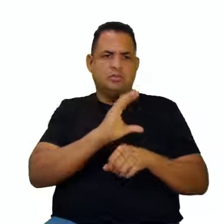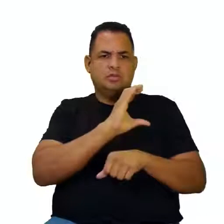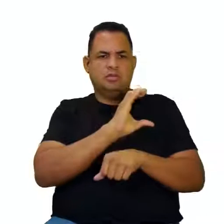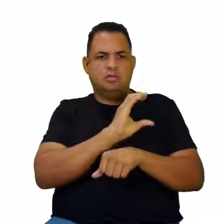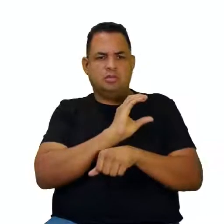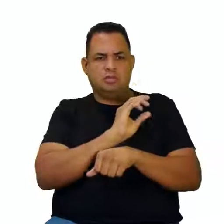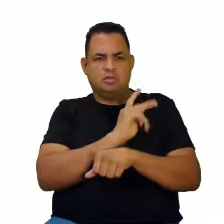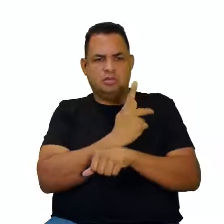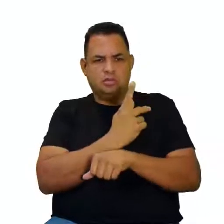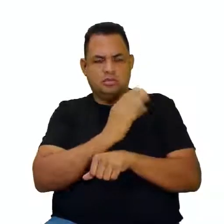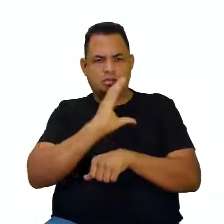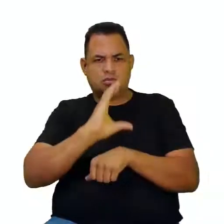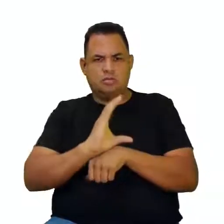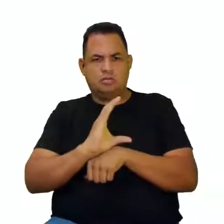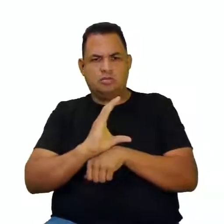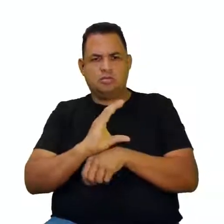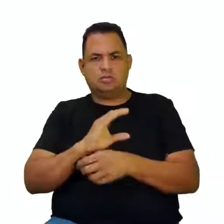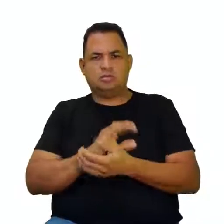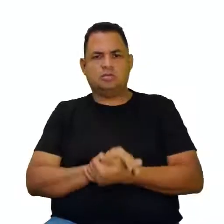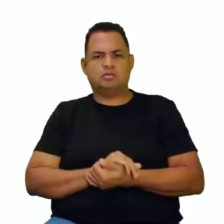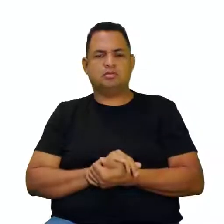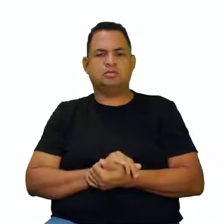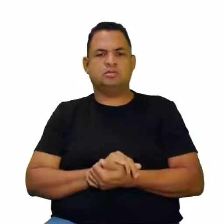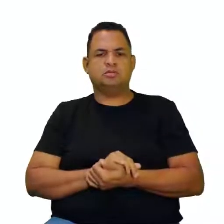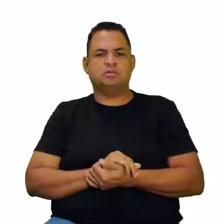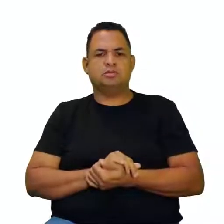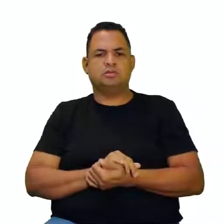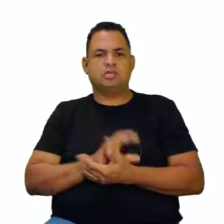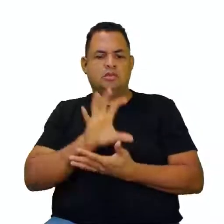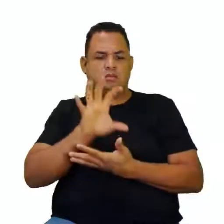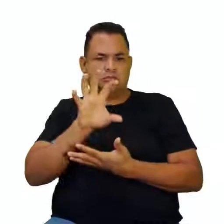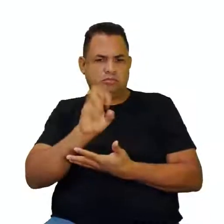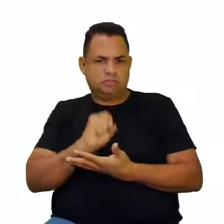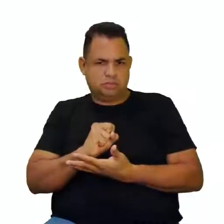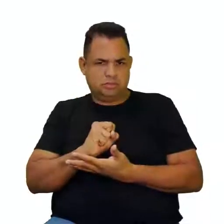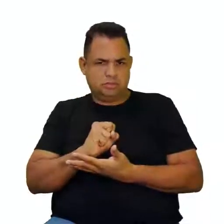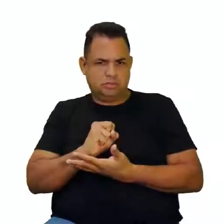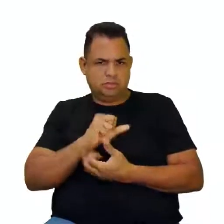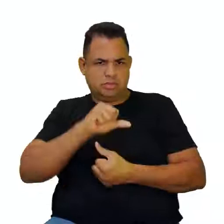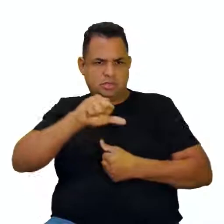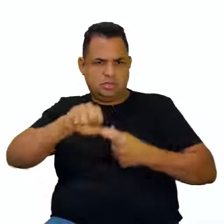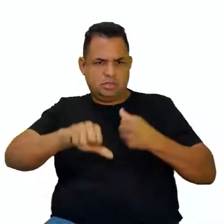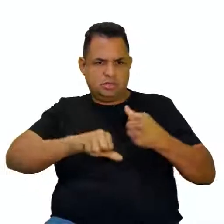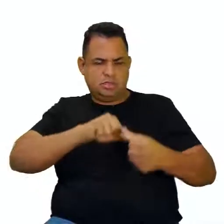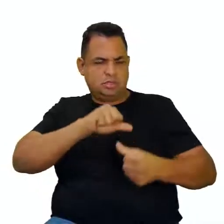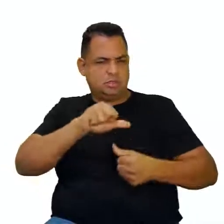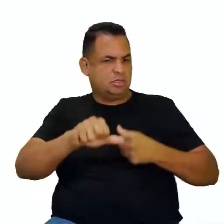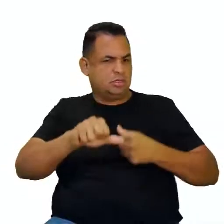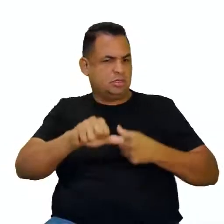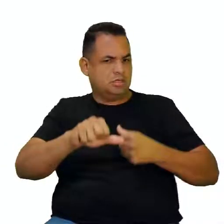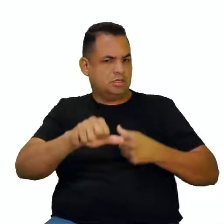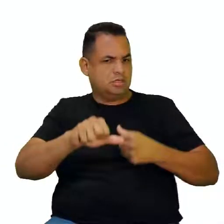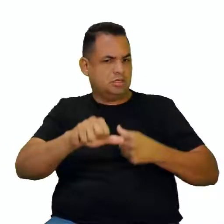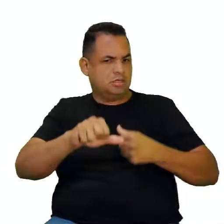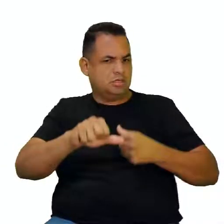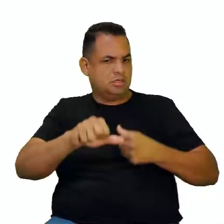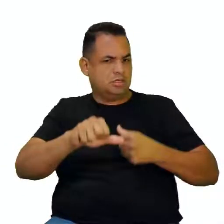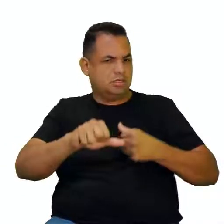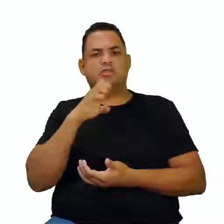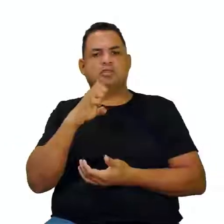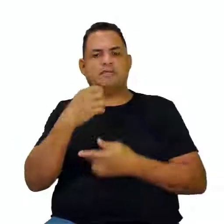como substratos, ou seja, elas absorvem eles para transformar esses hidrocarbonetos